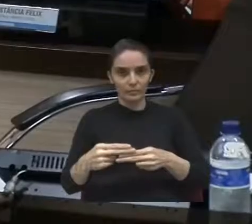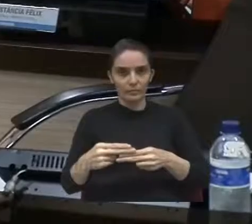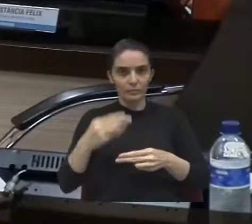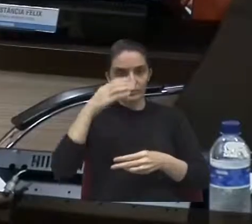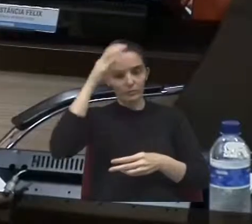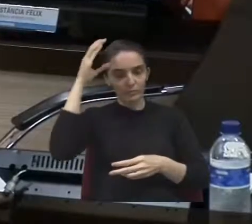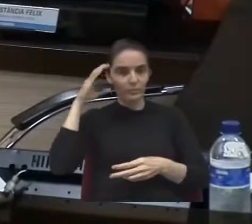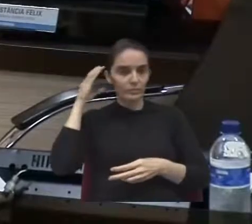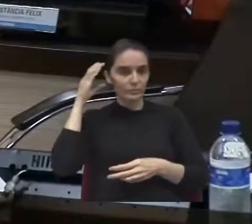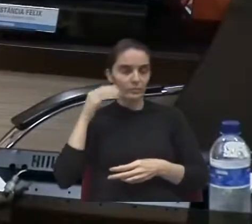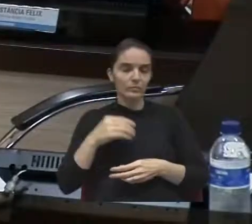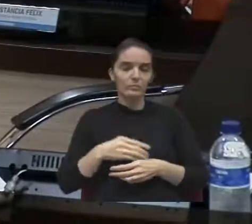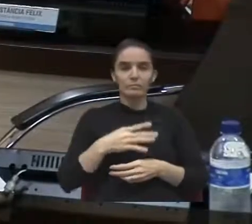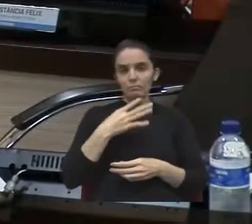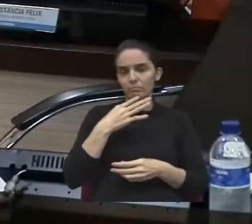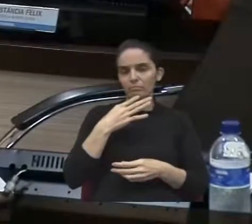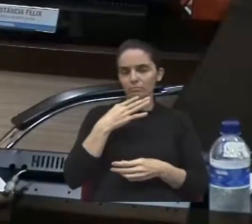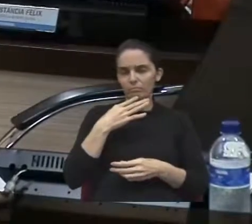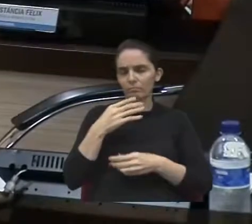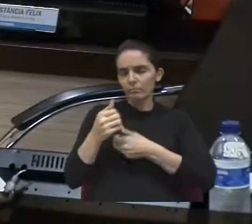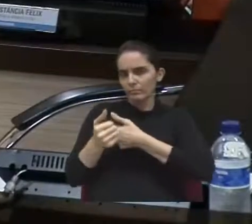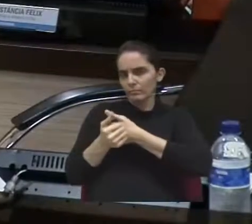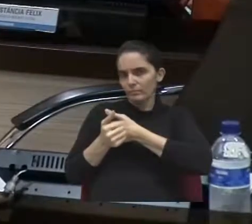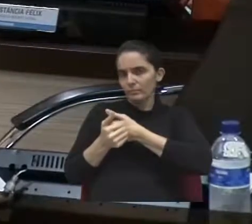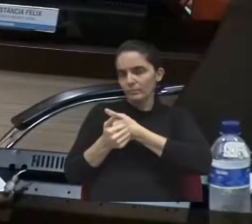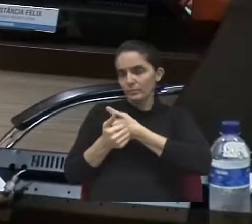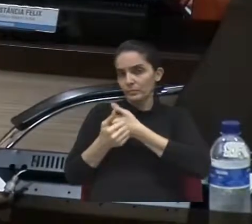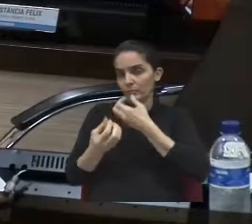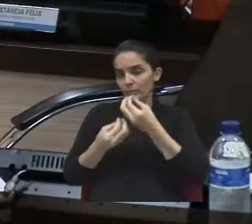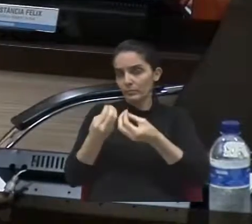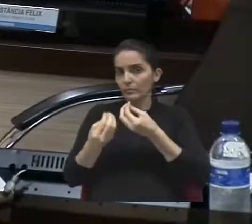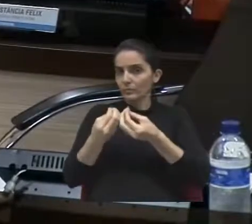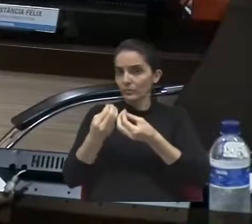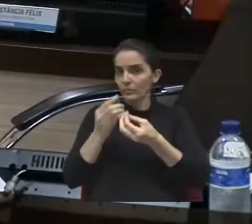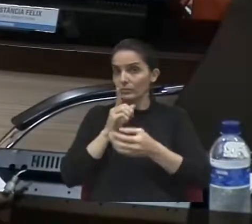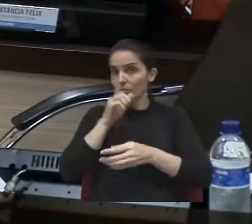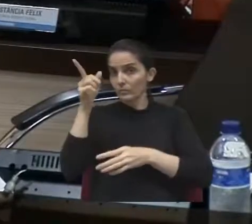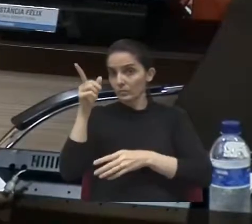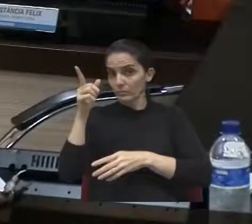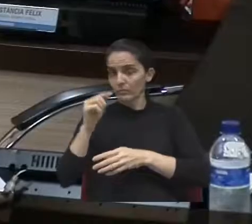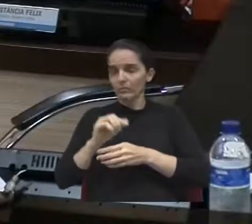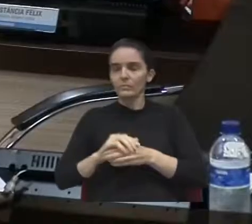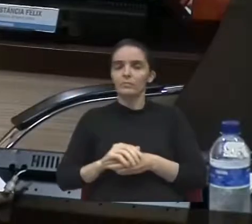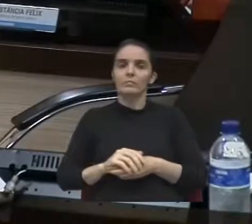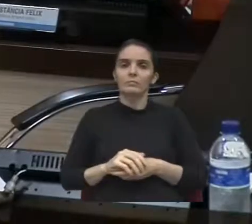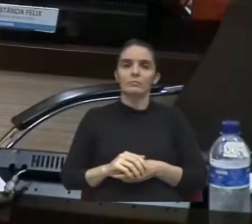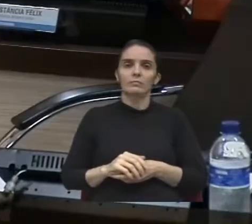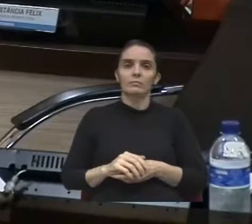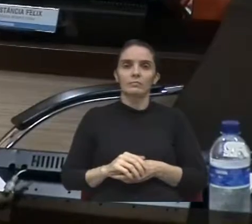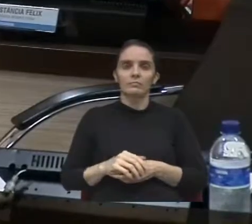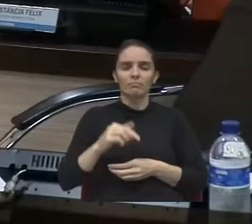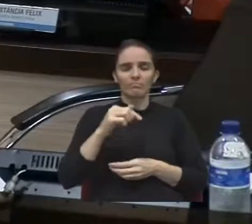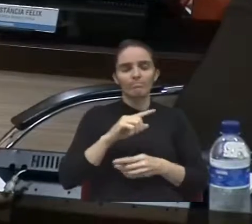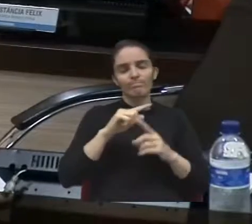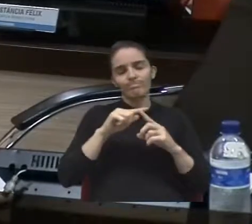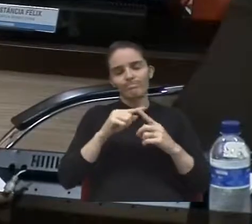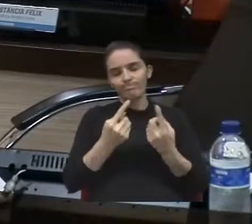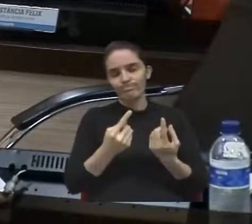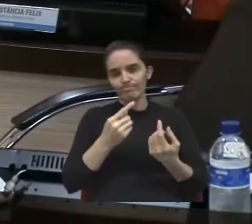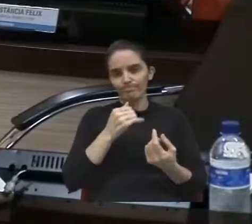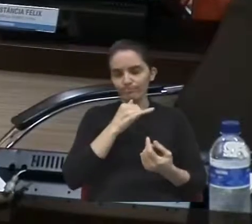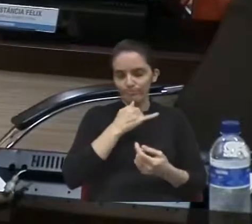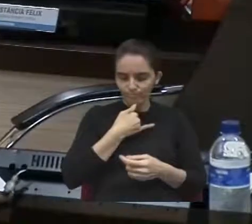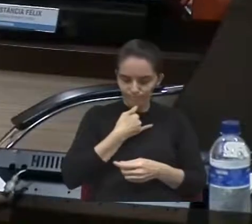mais de perto a forma com que eles tratam os seus idosos. E, infelizmente, no Brasil ainda não há essa cultura, nós